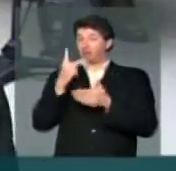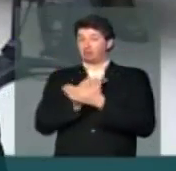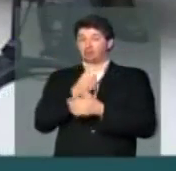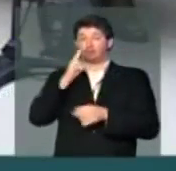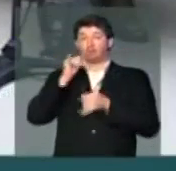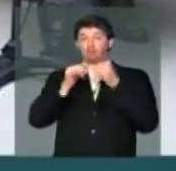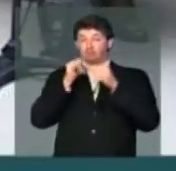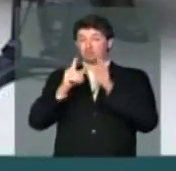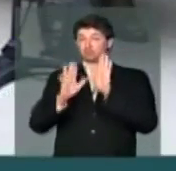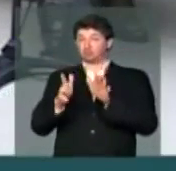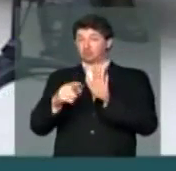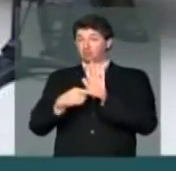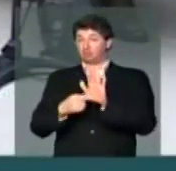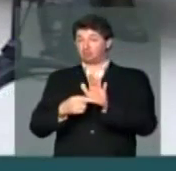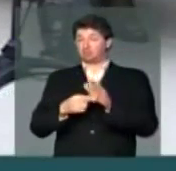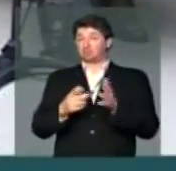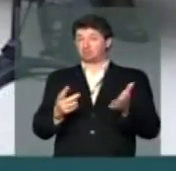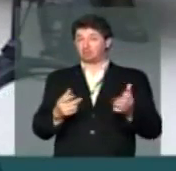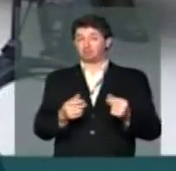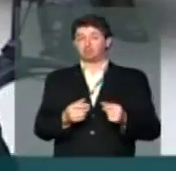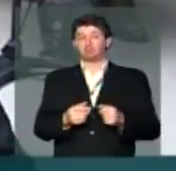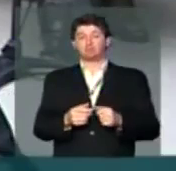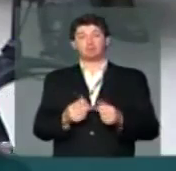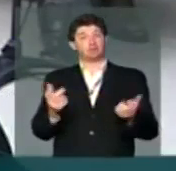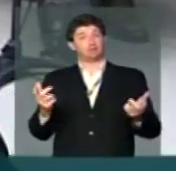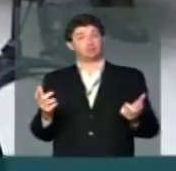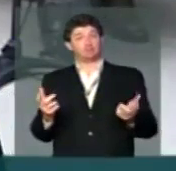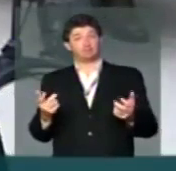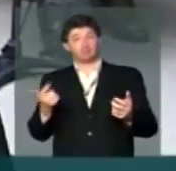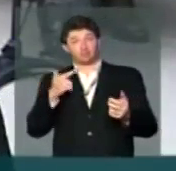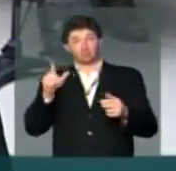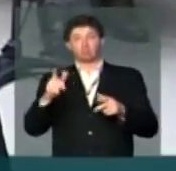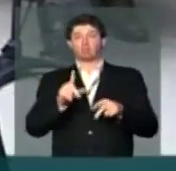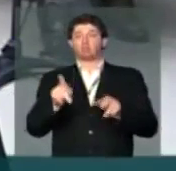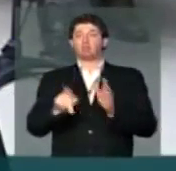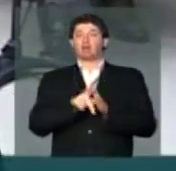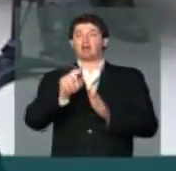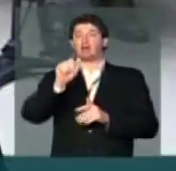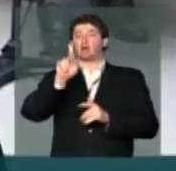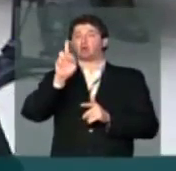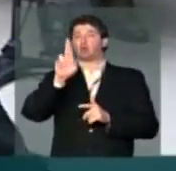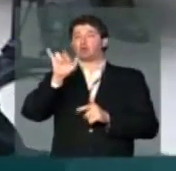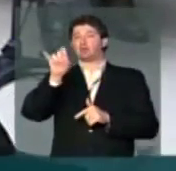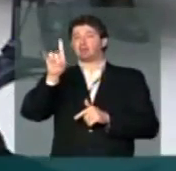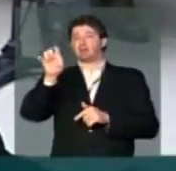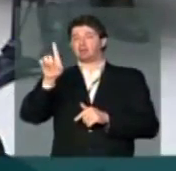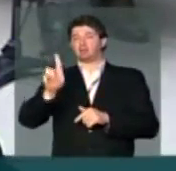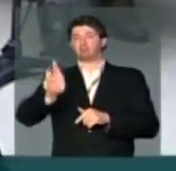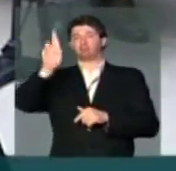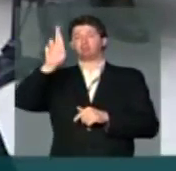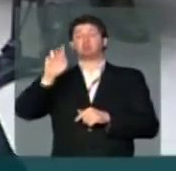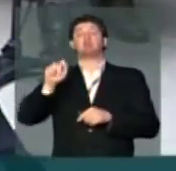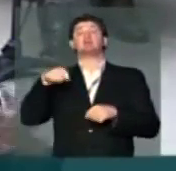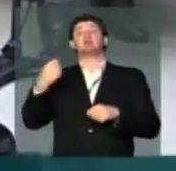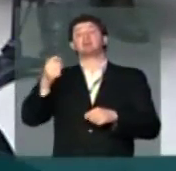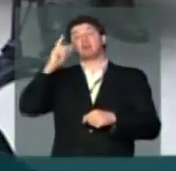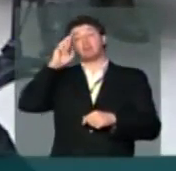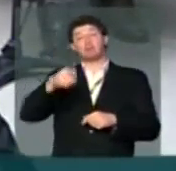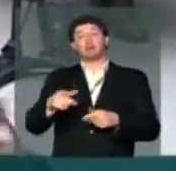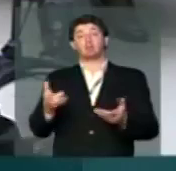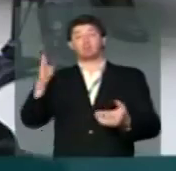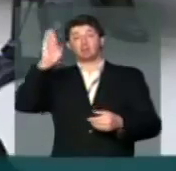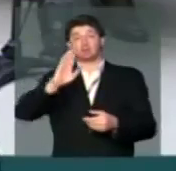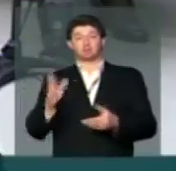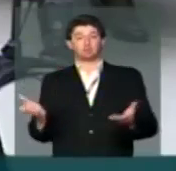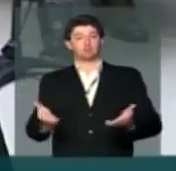informações que estão sendo passadas pela imprensa, e uma crise de autoridade. Hoje nós não sabemos mais quem é que está governando, porque